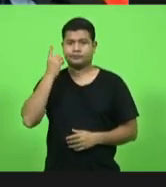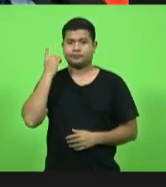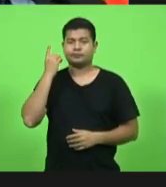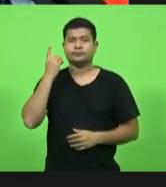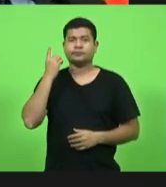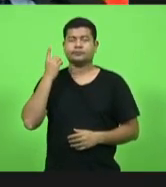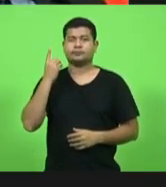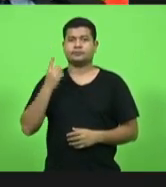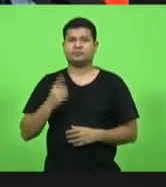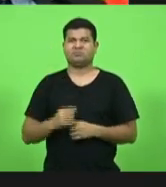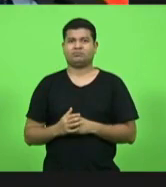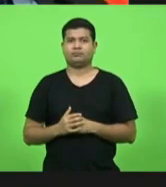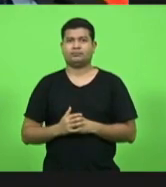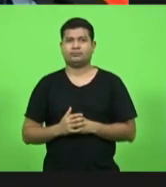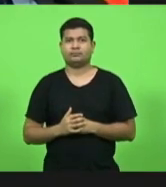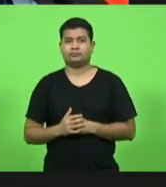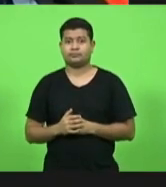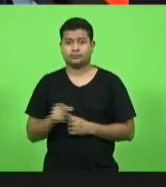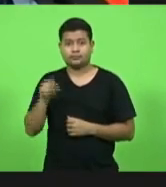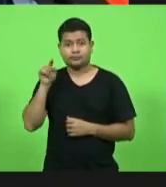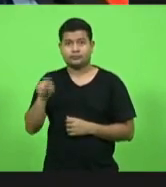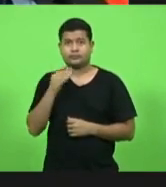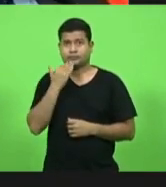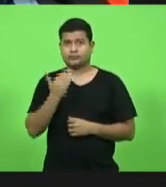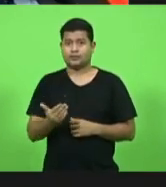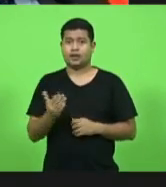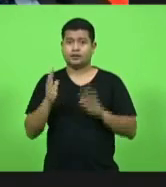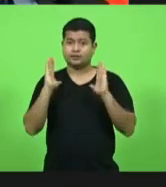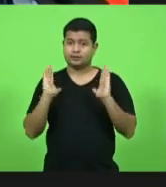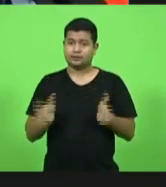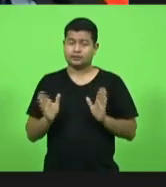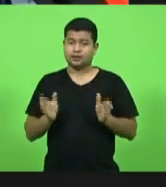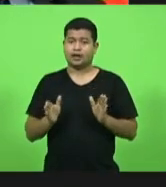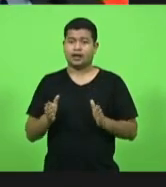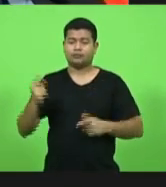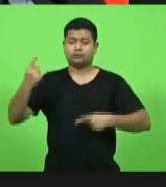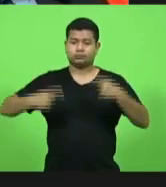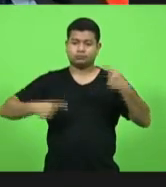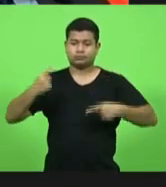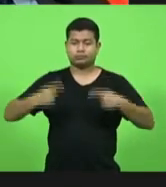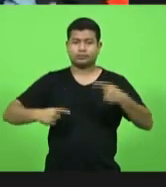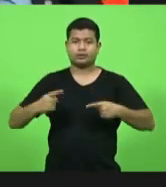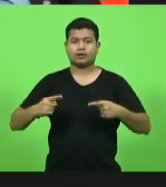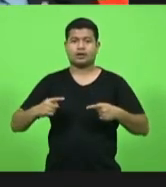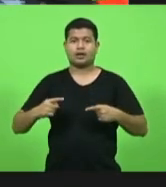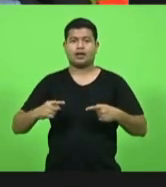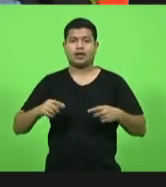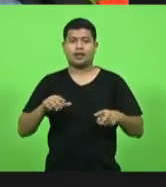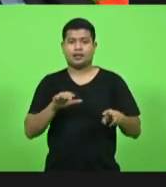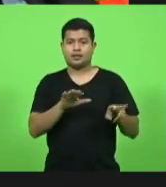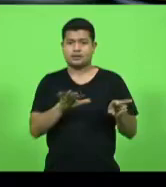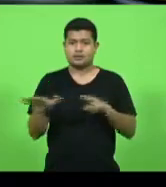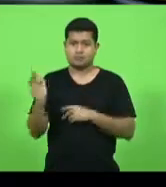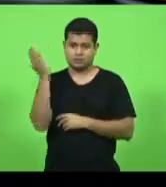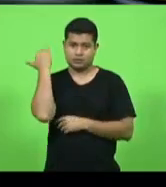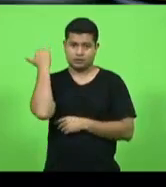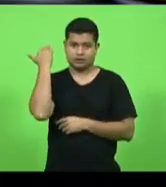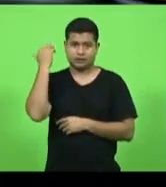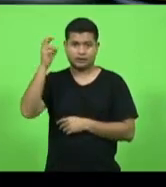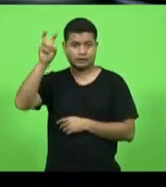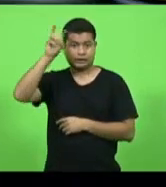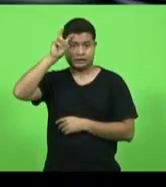deputadas. Este requerimento já entrou no debate na última quinta-feira e ele